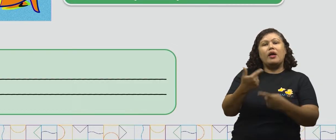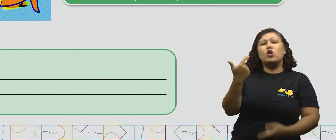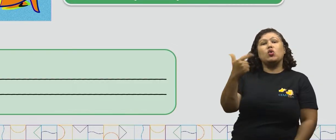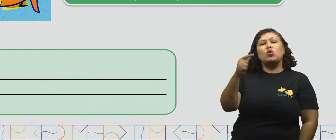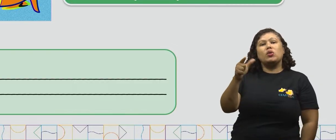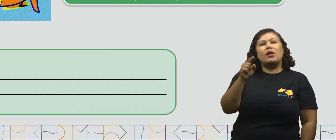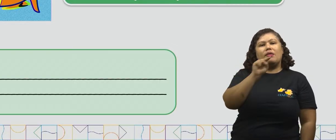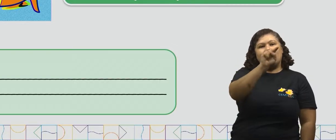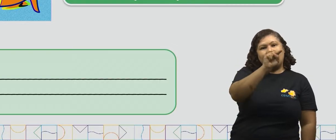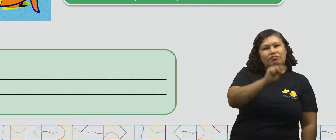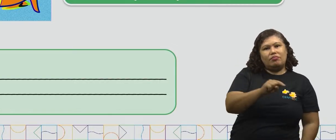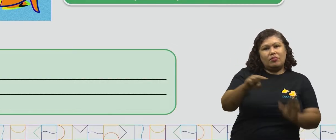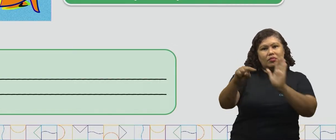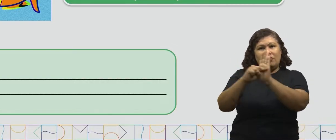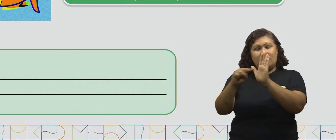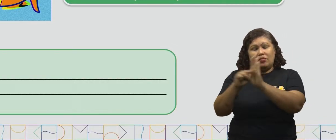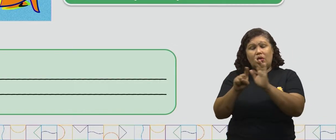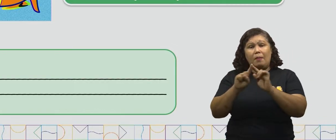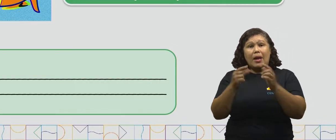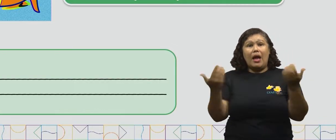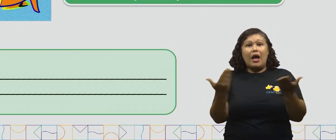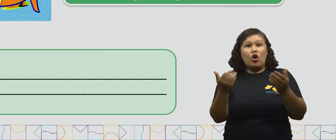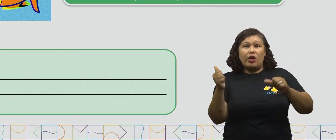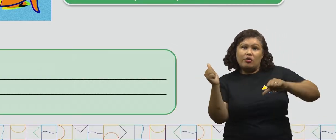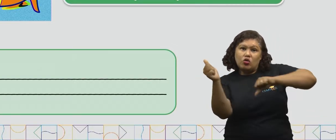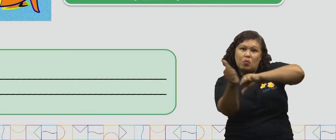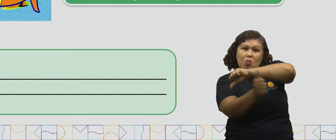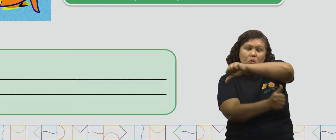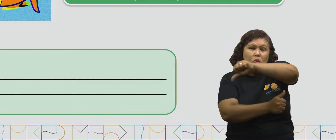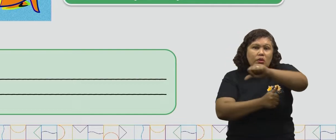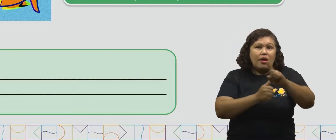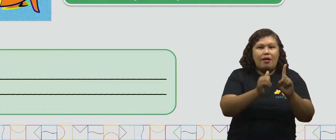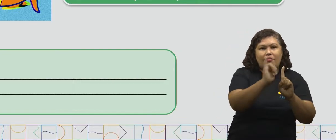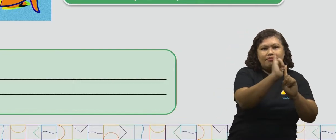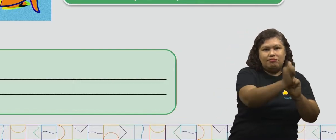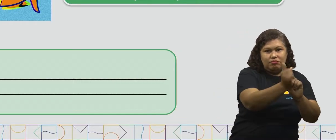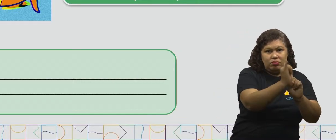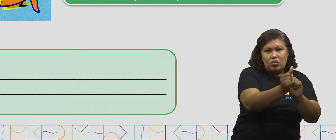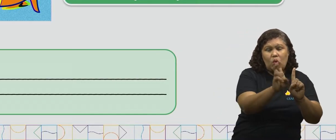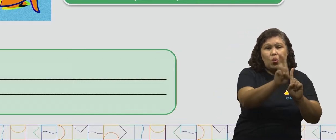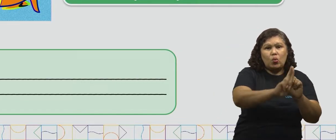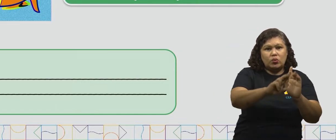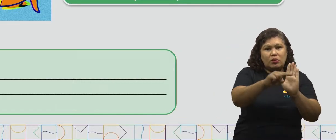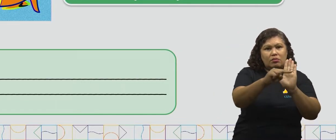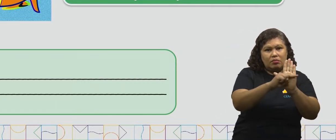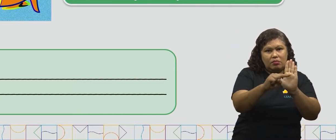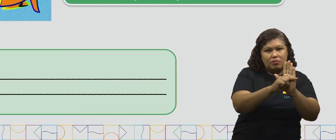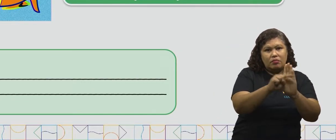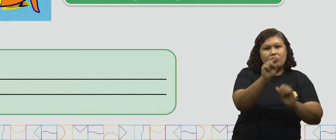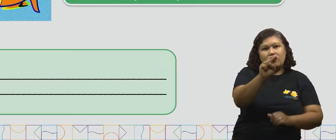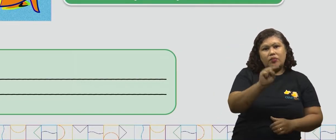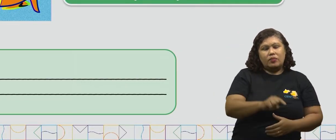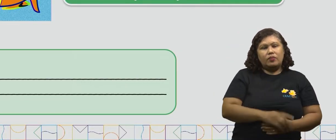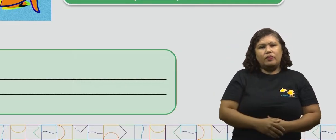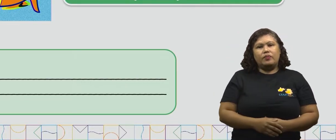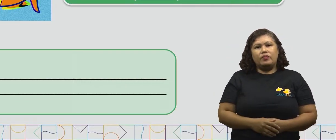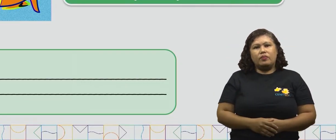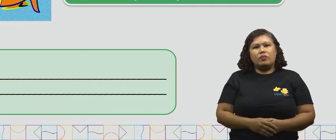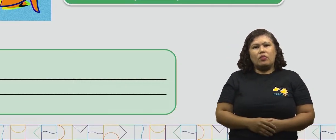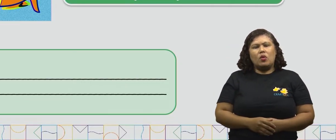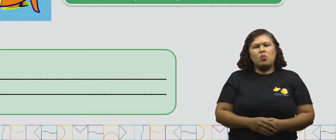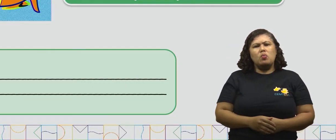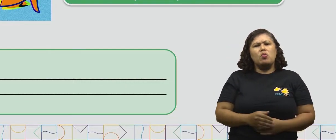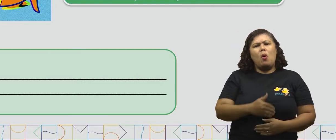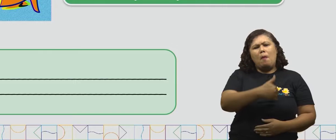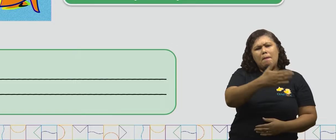vamos transformá-la em discurso direto, inserindo os 2 pontos e o travessão, tudo bem? A fala é a seguinte: um